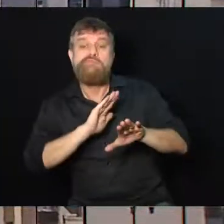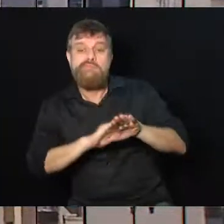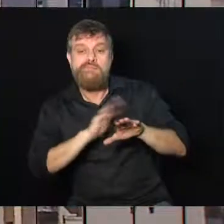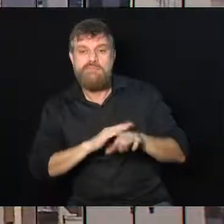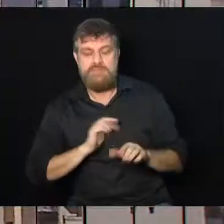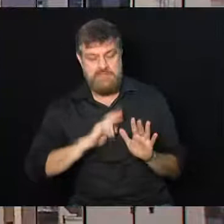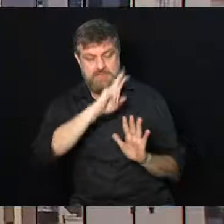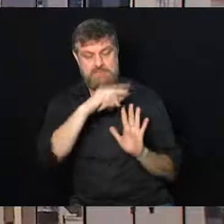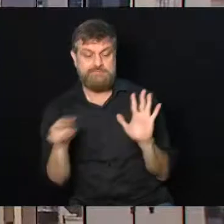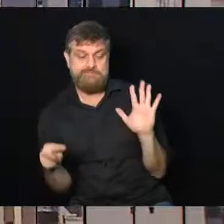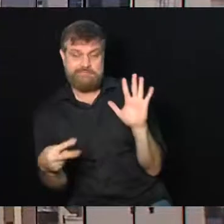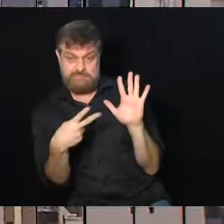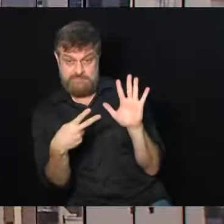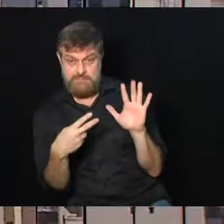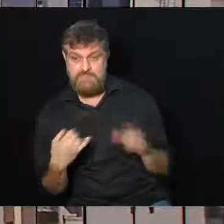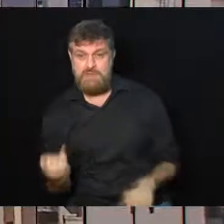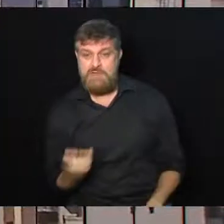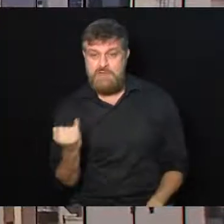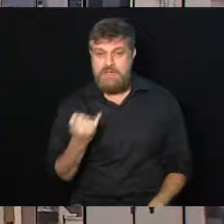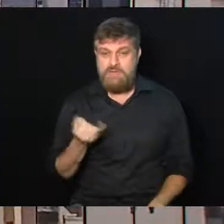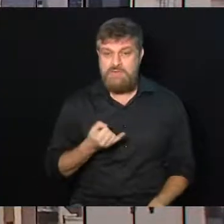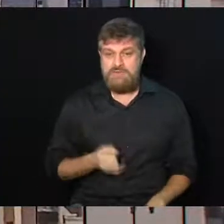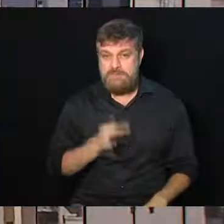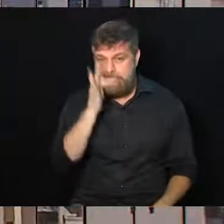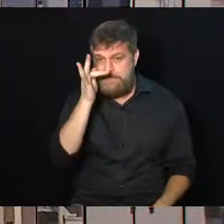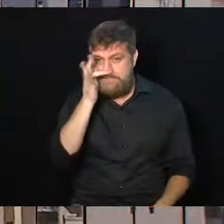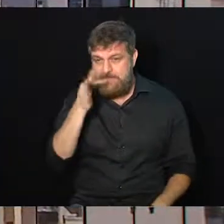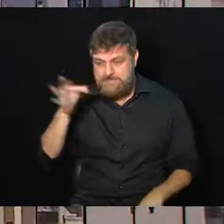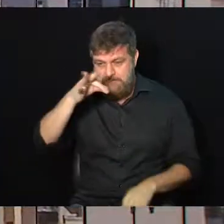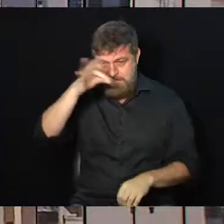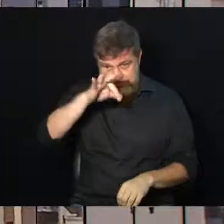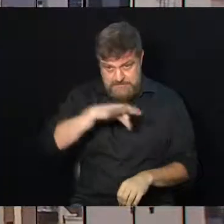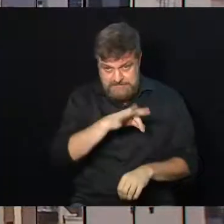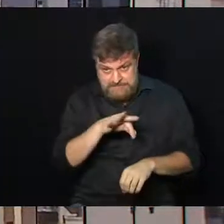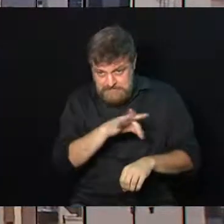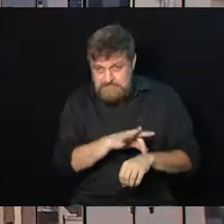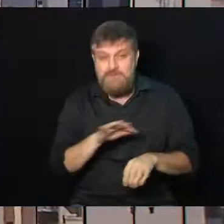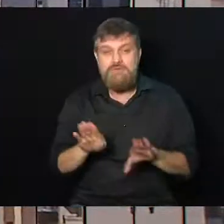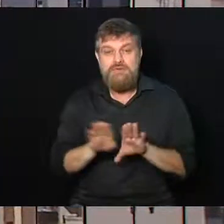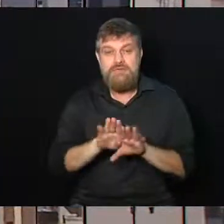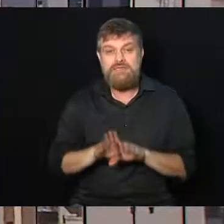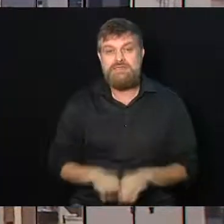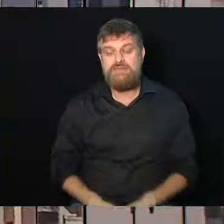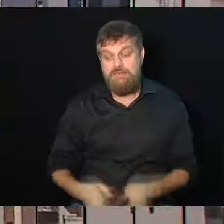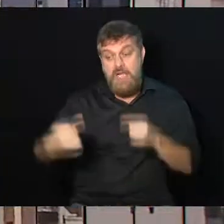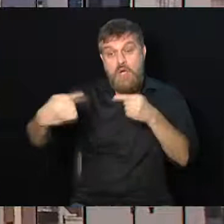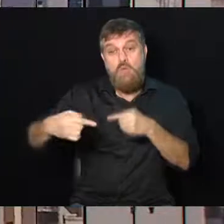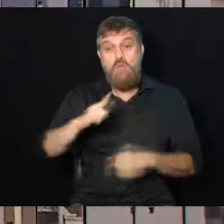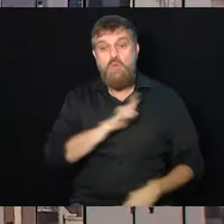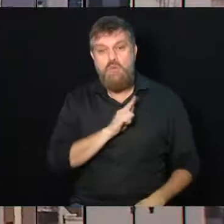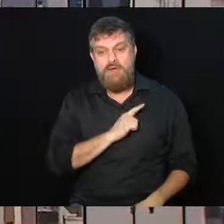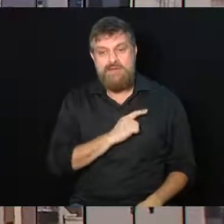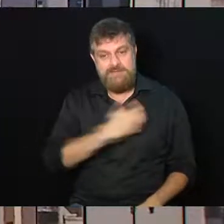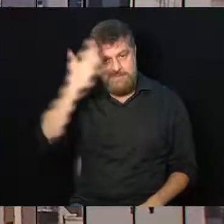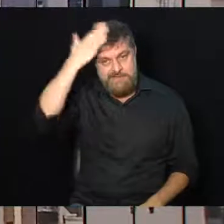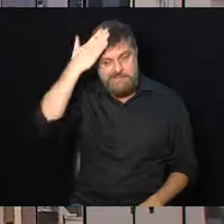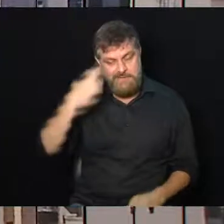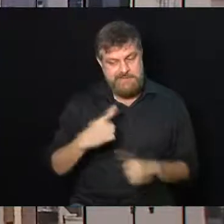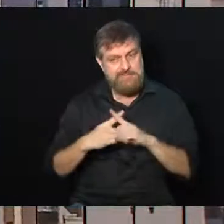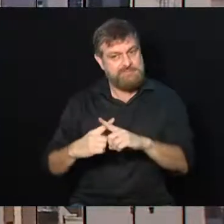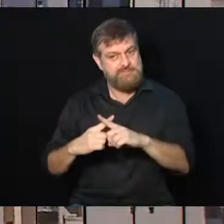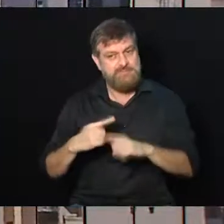giro ambiental com a importância das abelhas sem ferrão. E tudo sobre o duelo de amanhã entre Guarani e Paraná. O